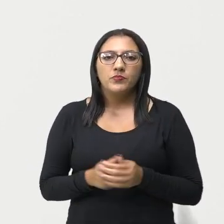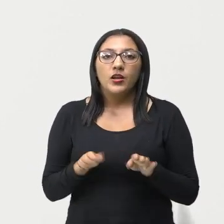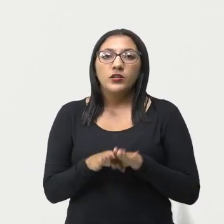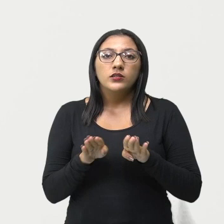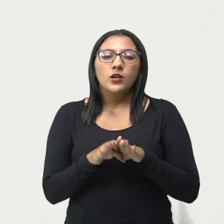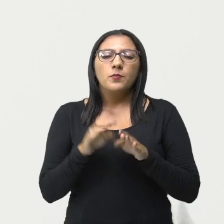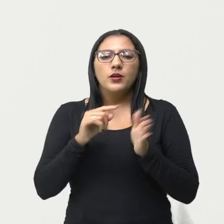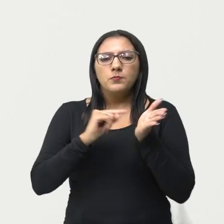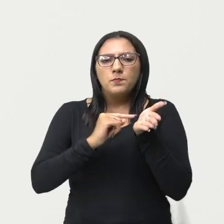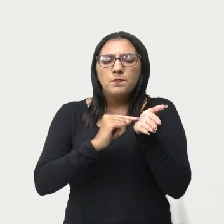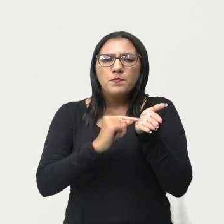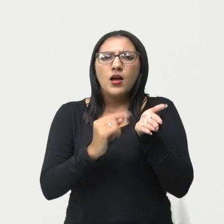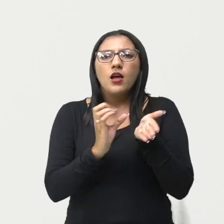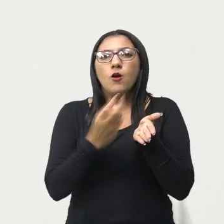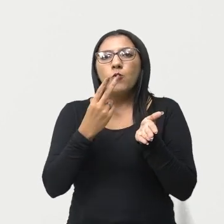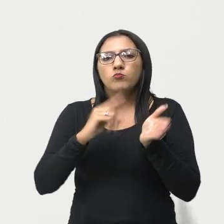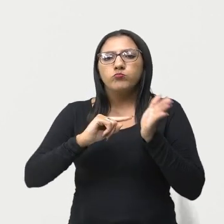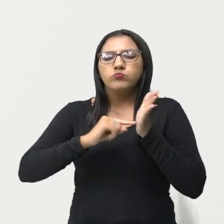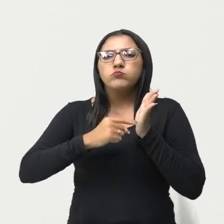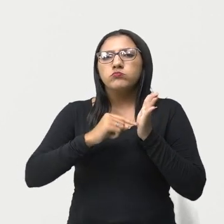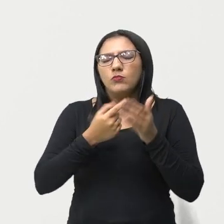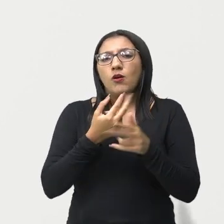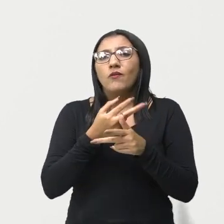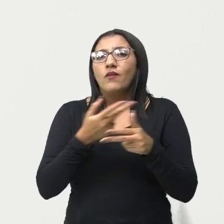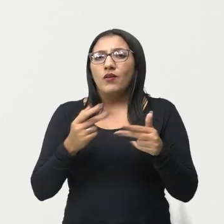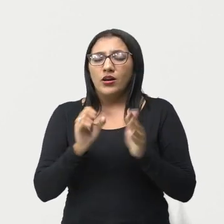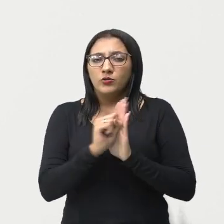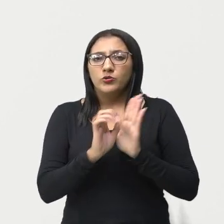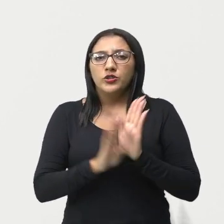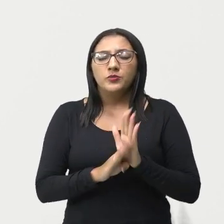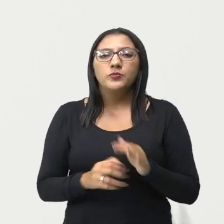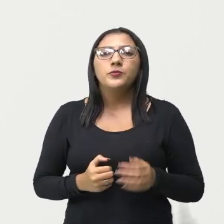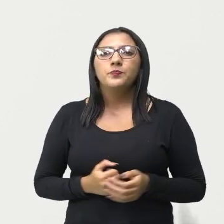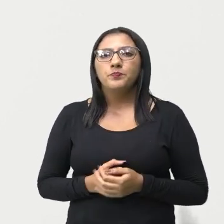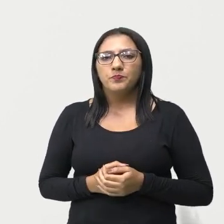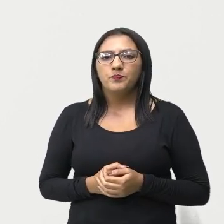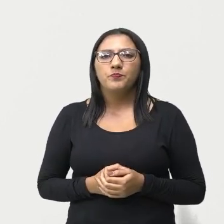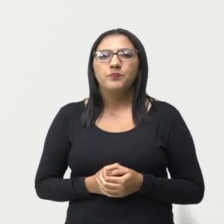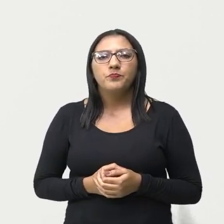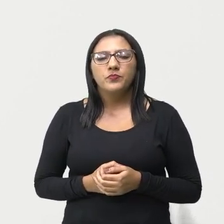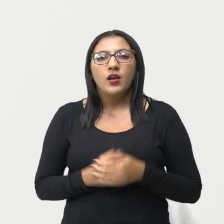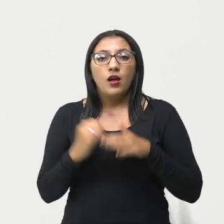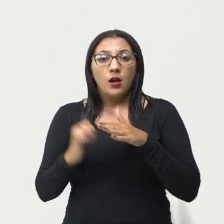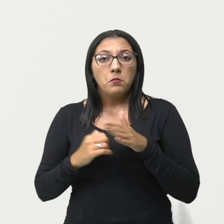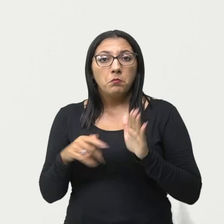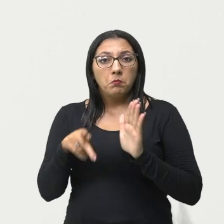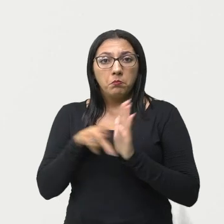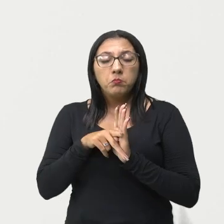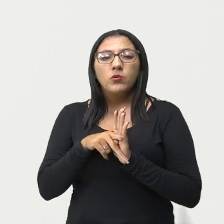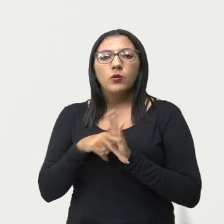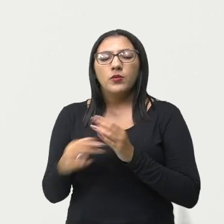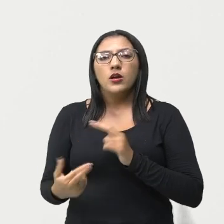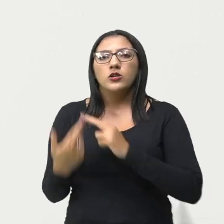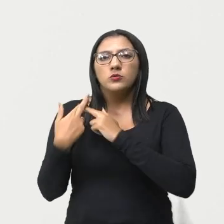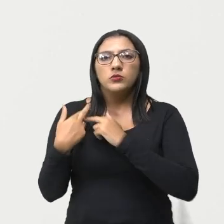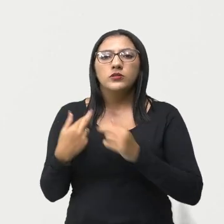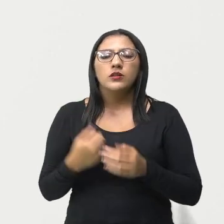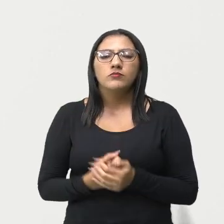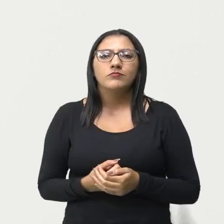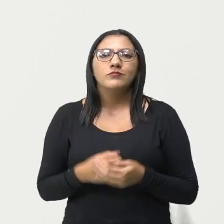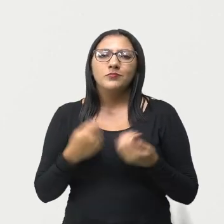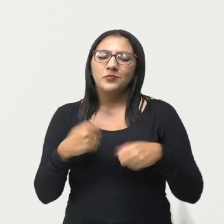hífens, acentos e pontuações. Com isso, o Ministério da Educação já prevê a adaptação de